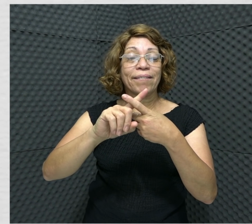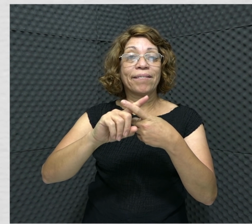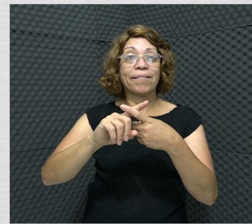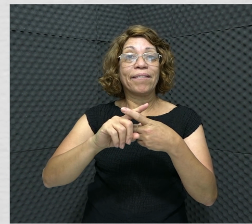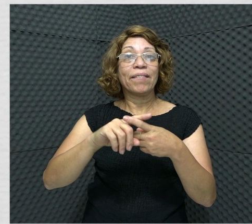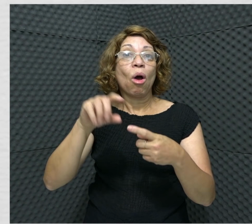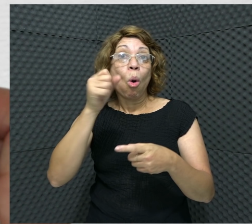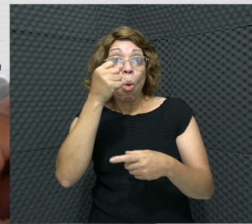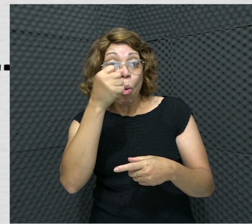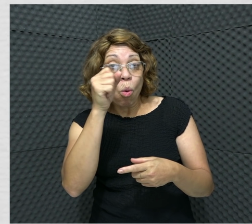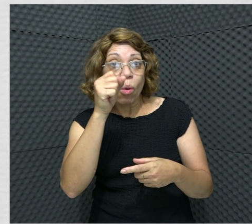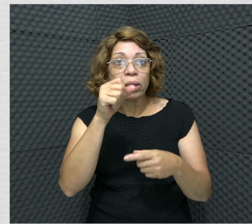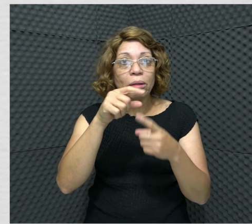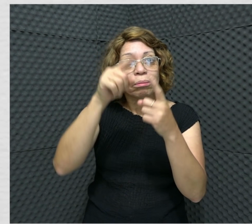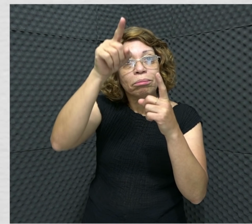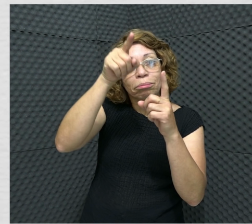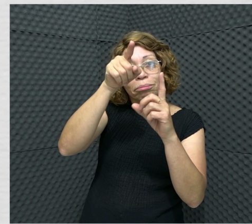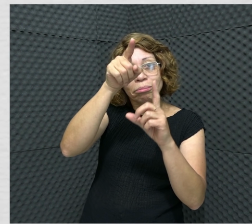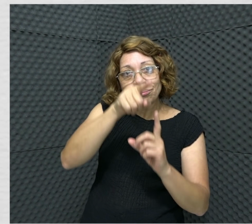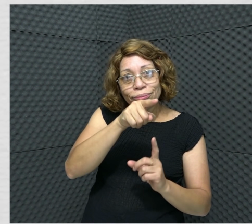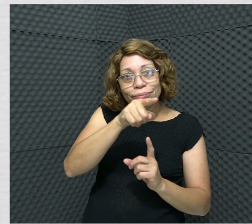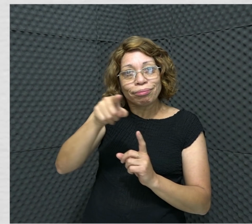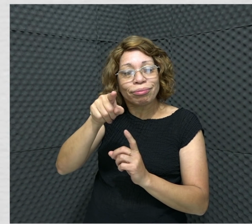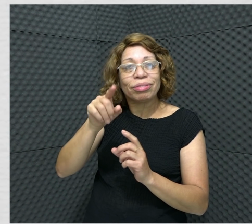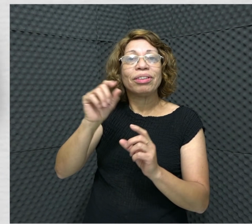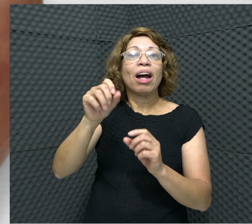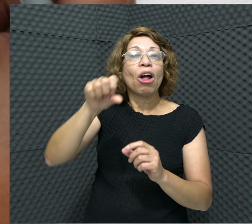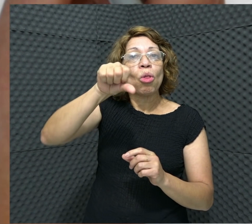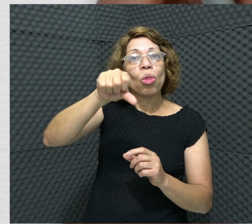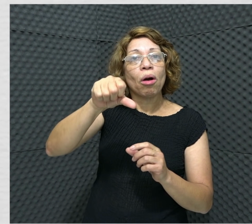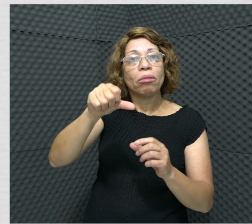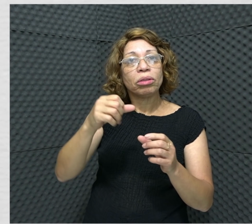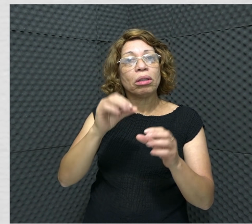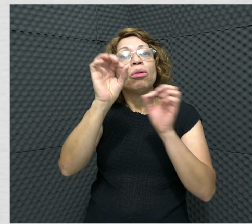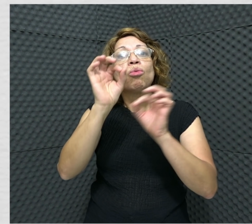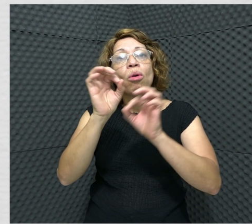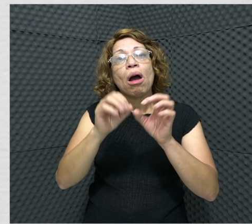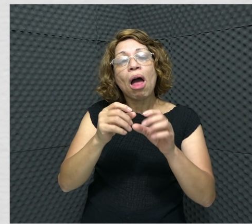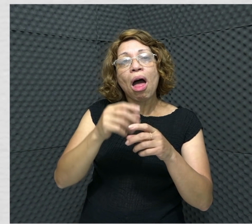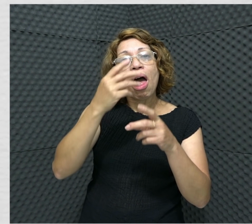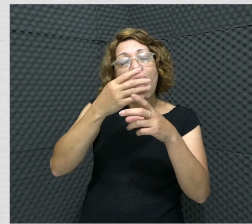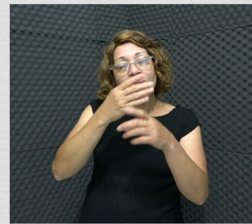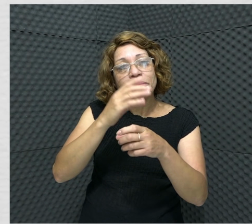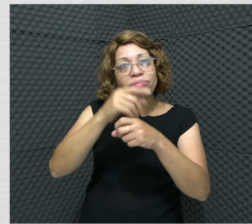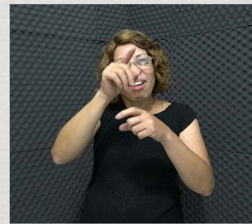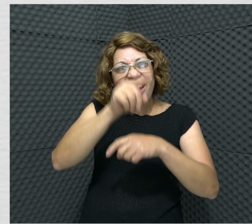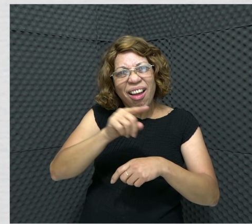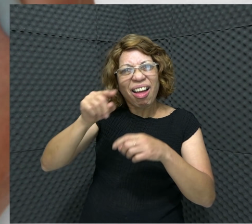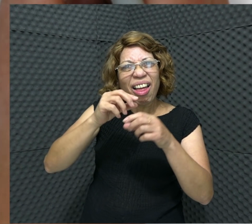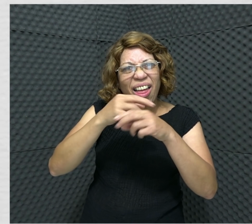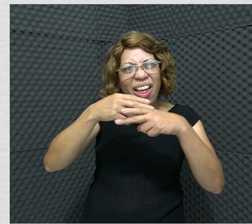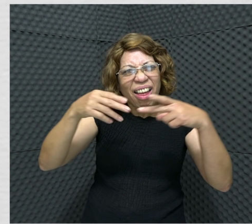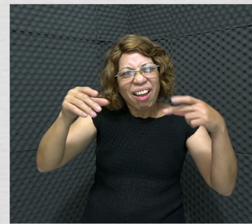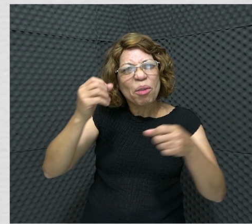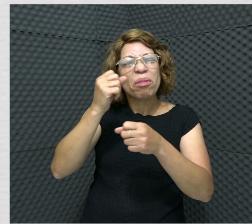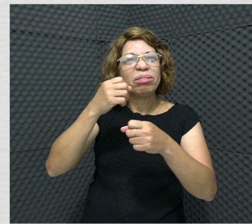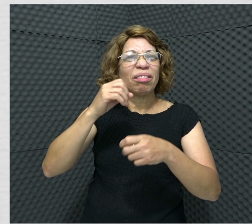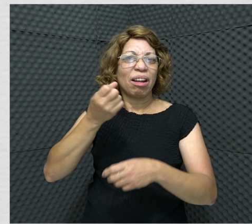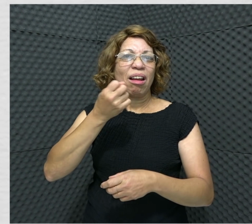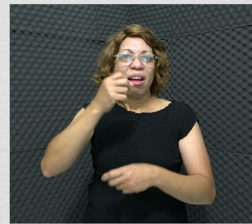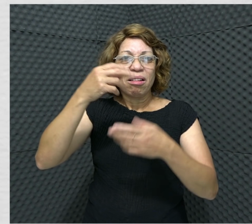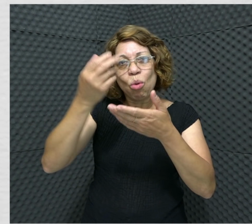multiplicação, na aula 8 divisão, na aula 9, processo matemático, regras de 3, e na aula 10, unidade de